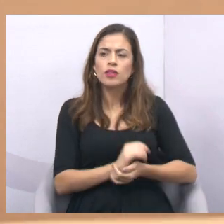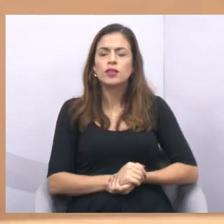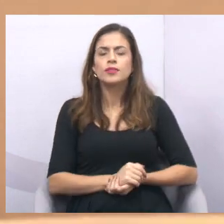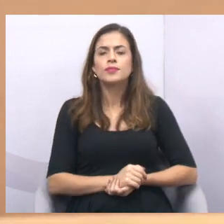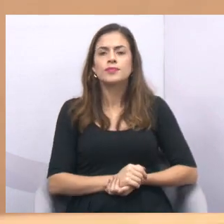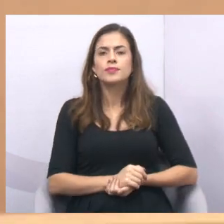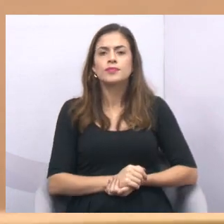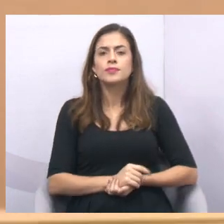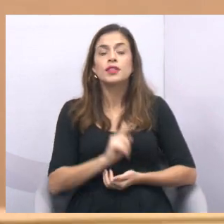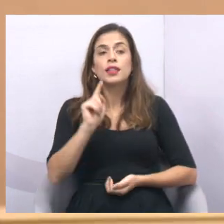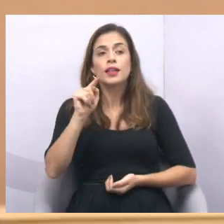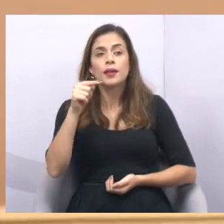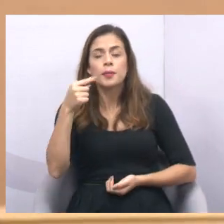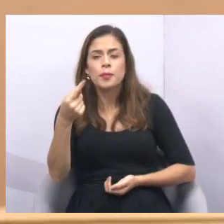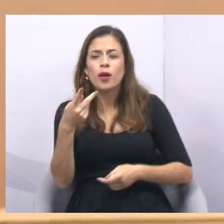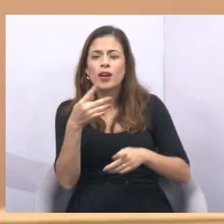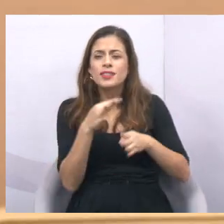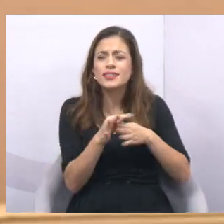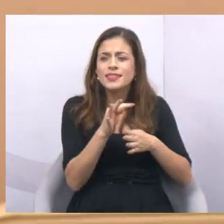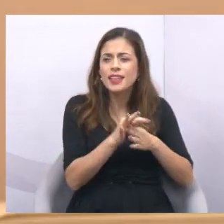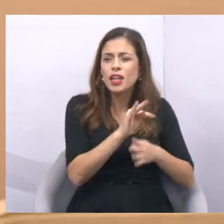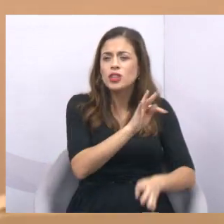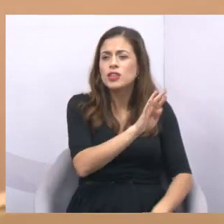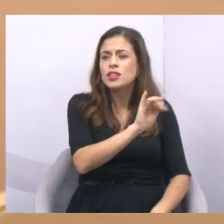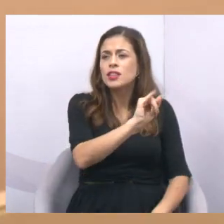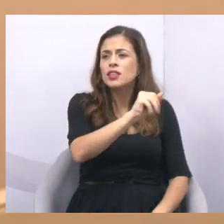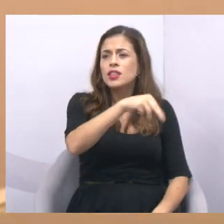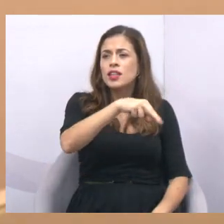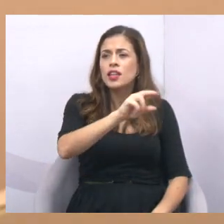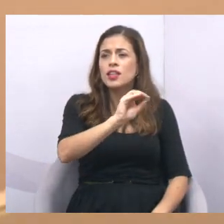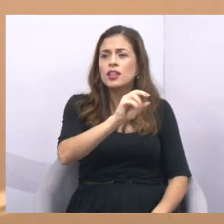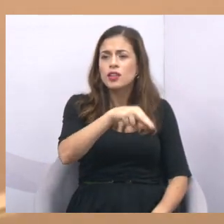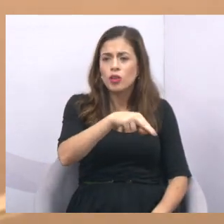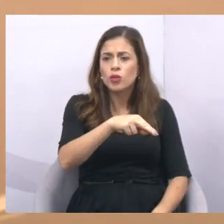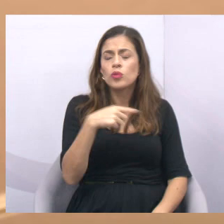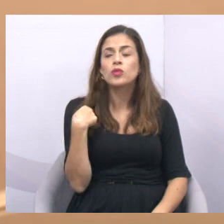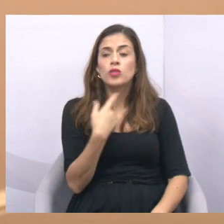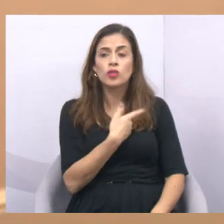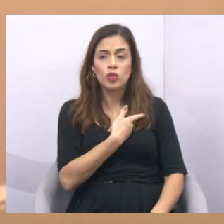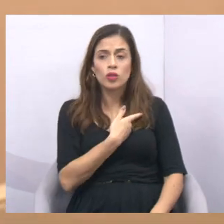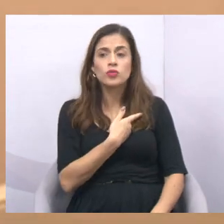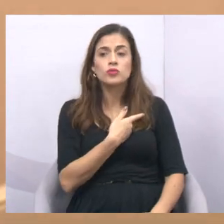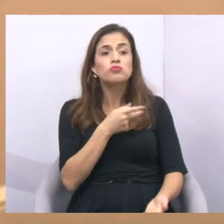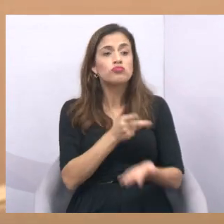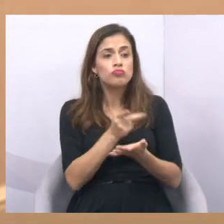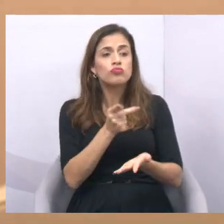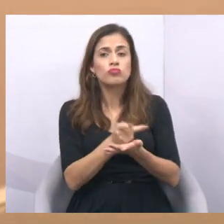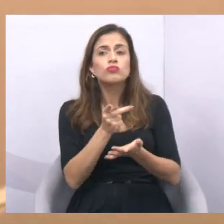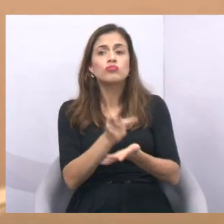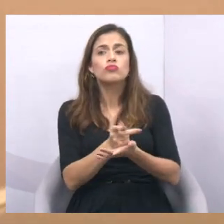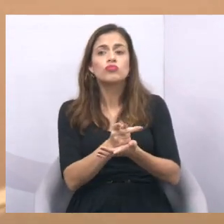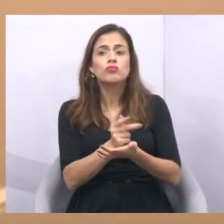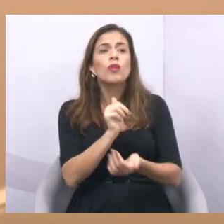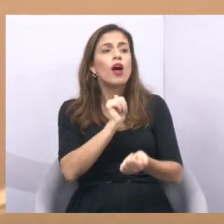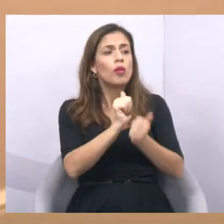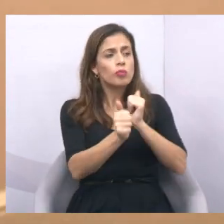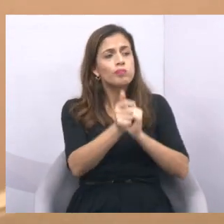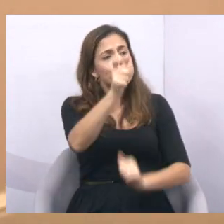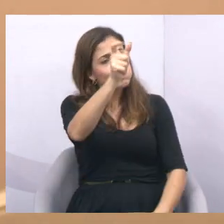Posteriormente, o Edivar ficou técnico do Trianon e nós continuamos jogando sob o comando dele.